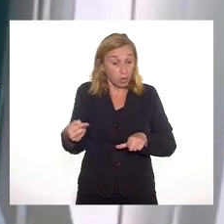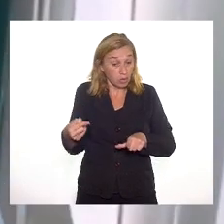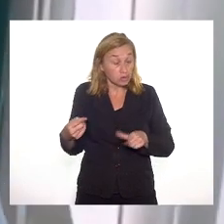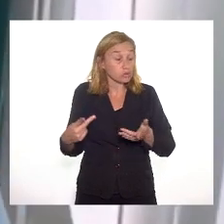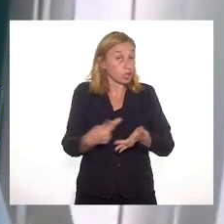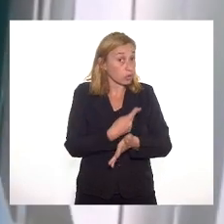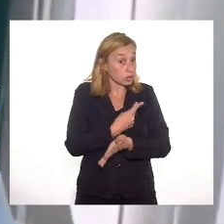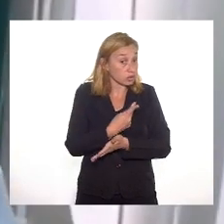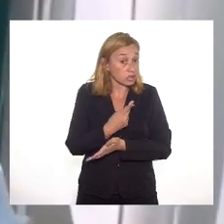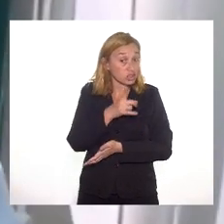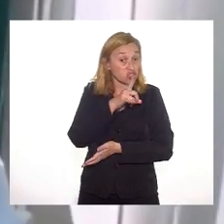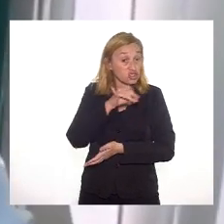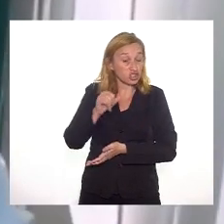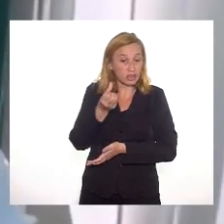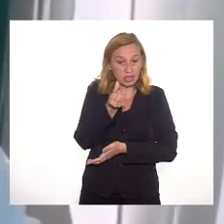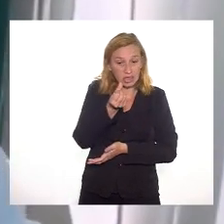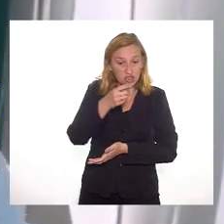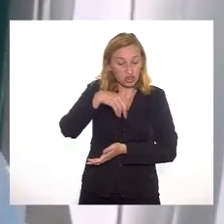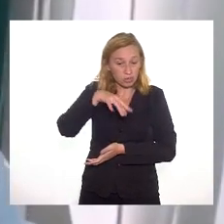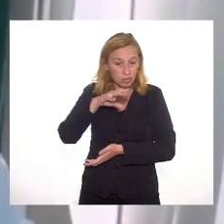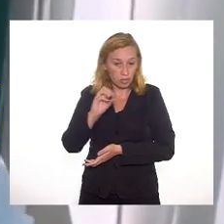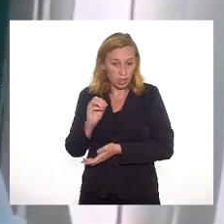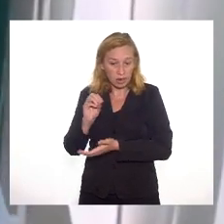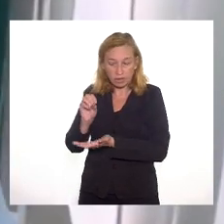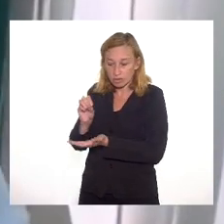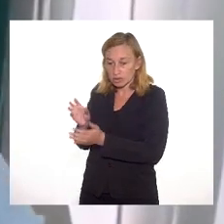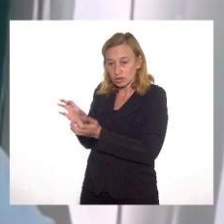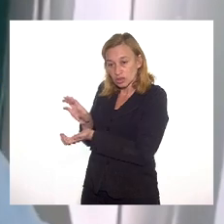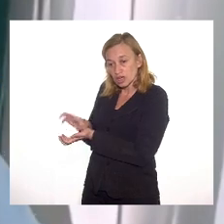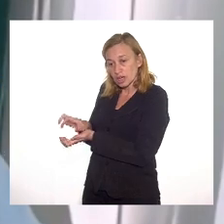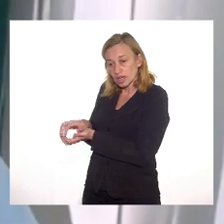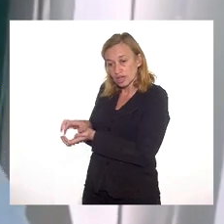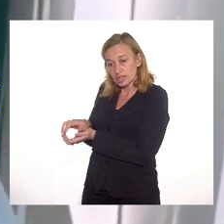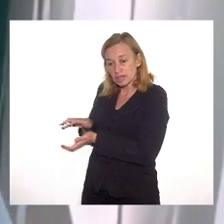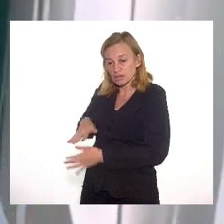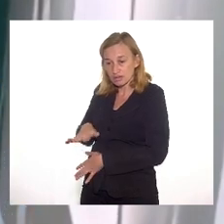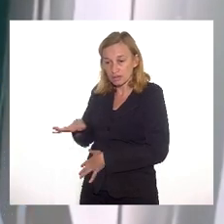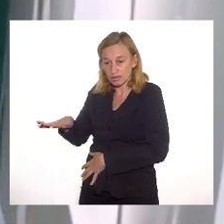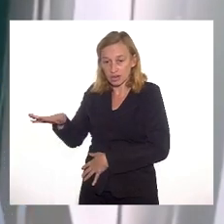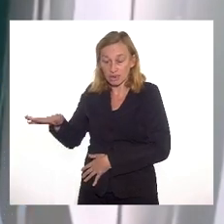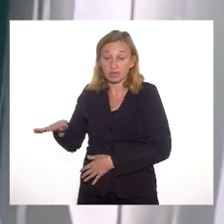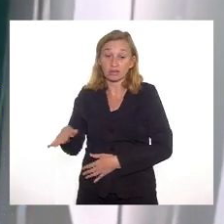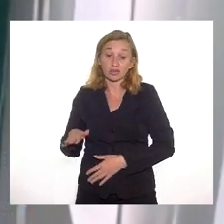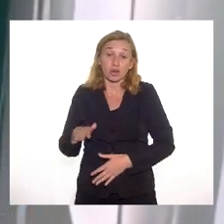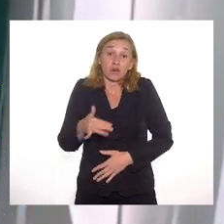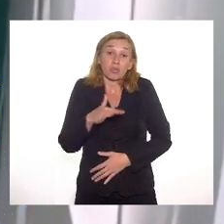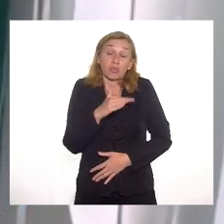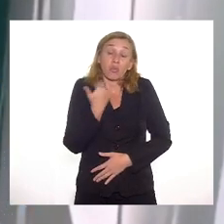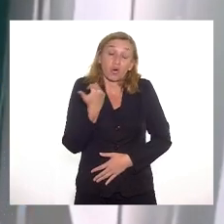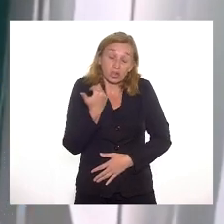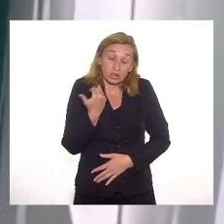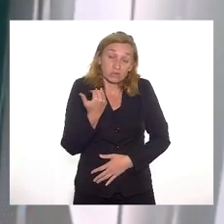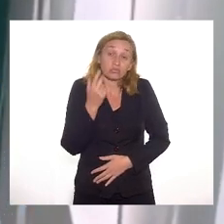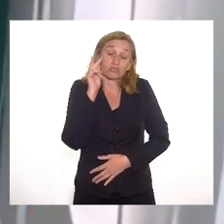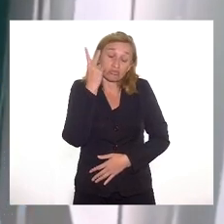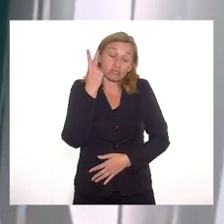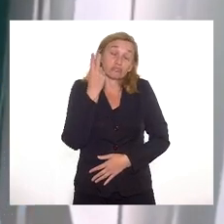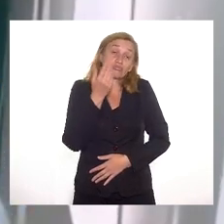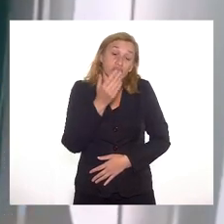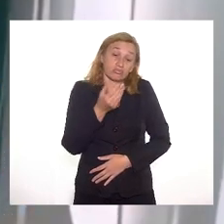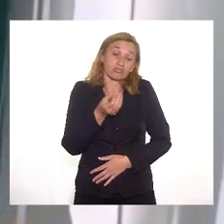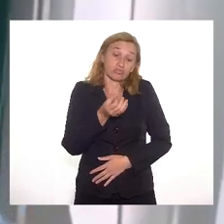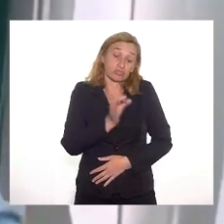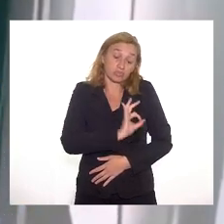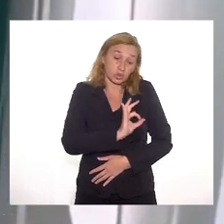que aconteceu no dia 6 de maio, no Jacarezinho, operação mais letal da história da polícia do Rio de